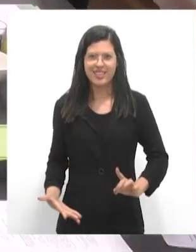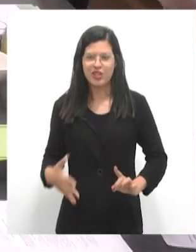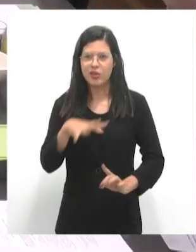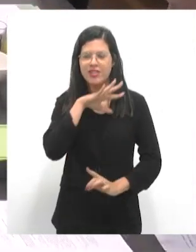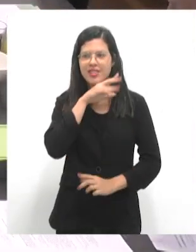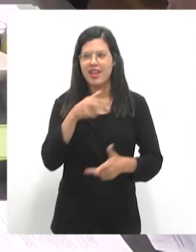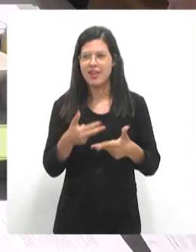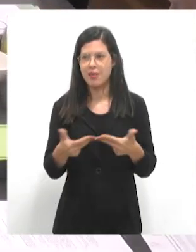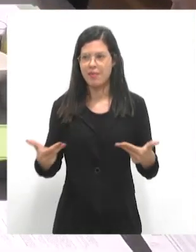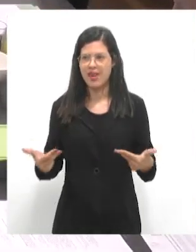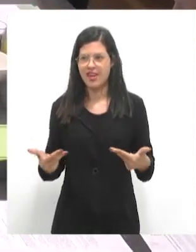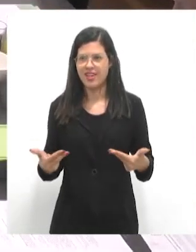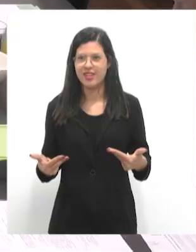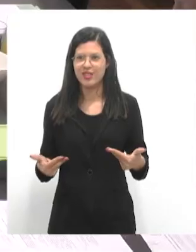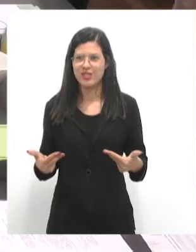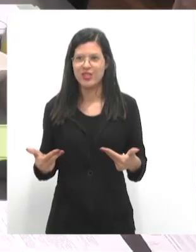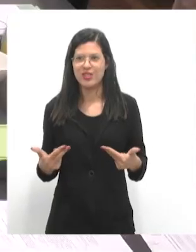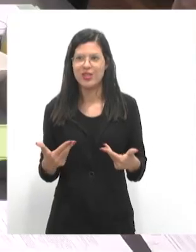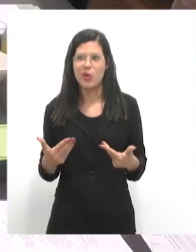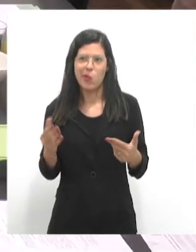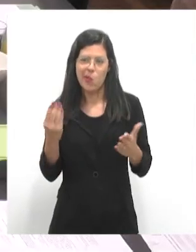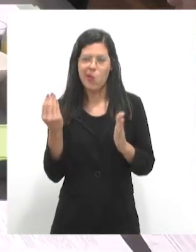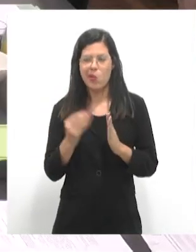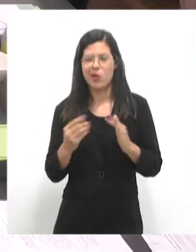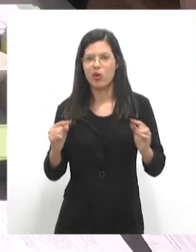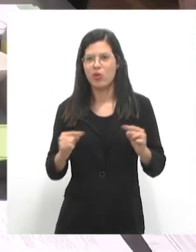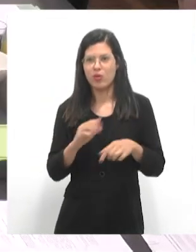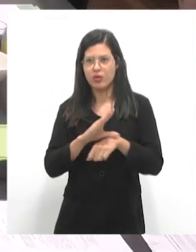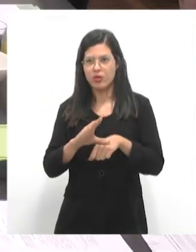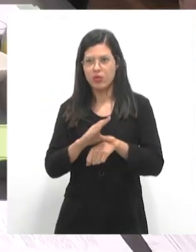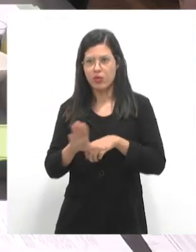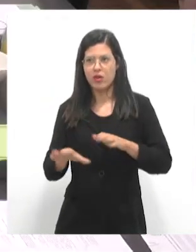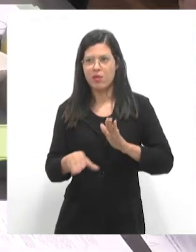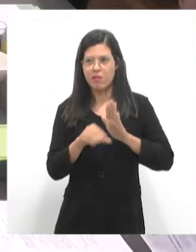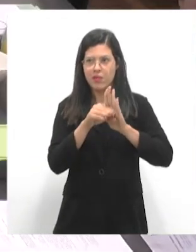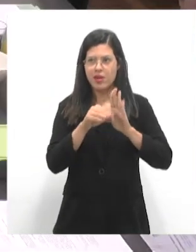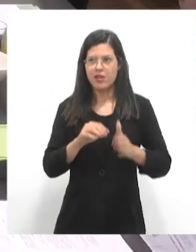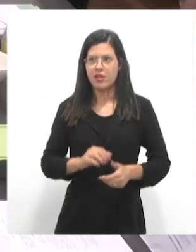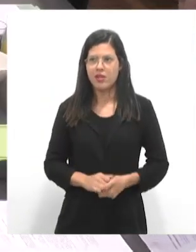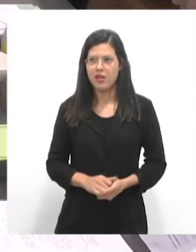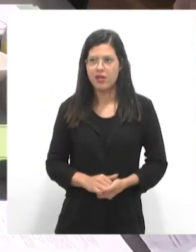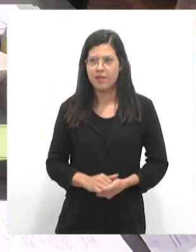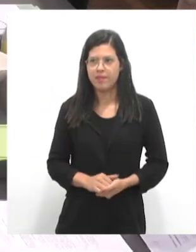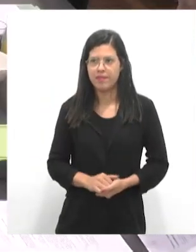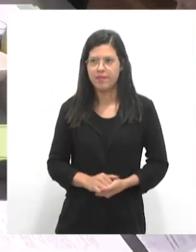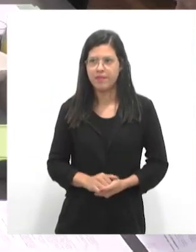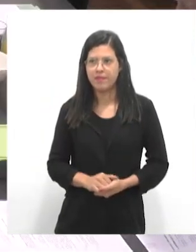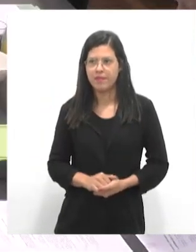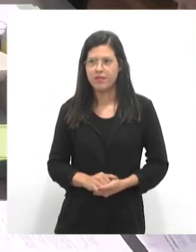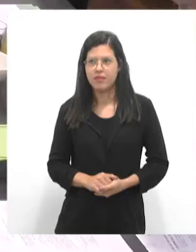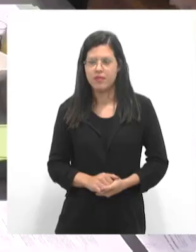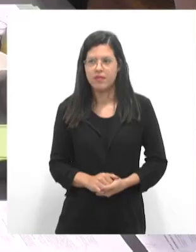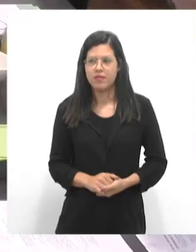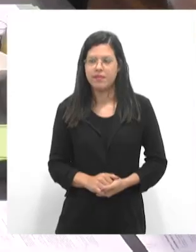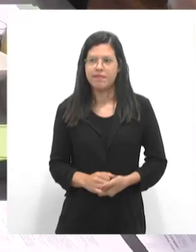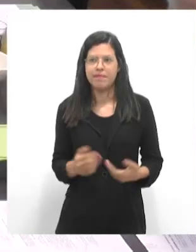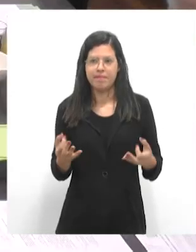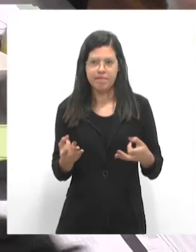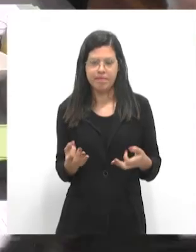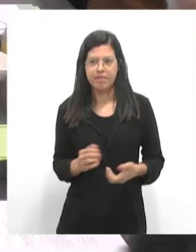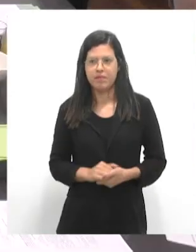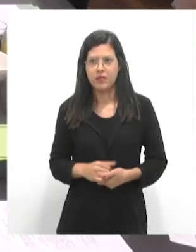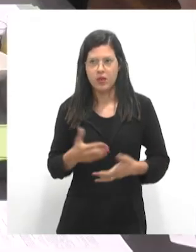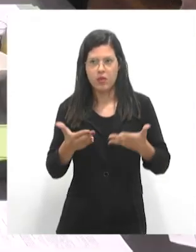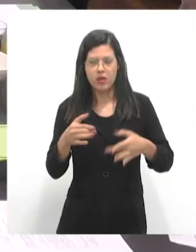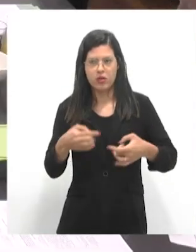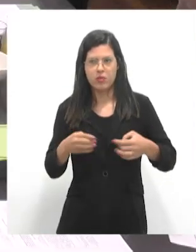eu estou me rendendo à constitucionalidade com emenda, mas também tem um arranhão de constitucionalidade. Perfeito. Não havendo